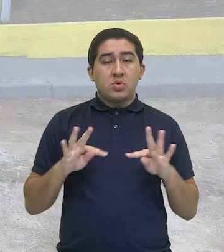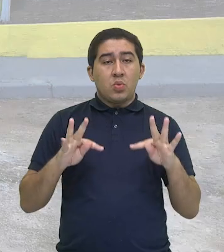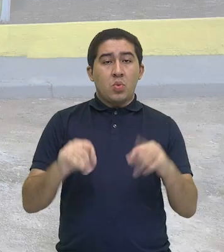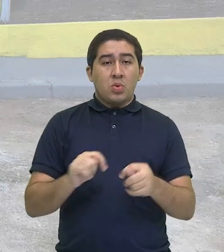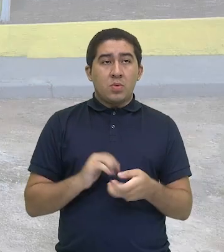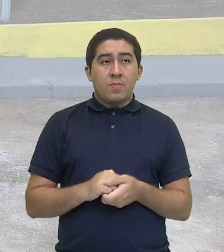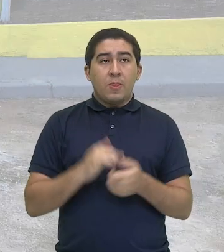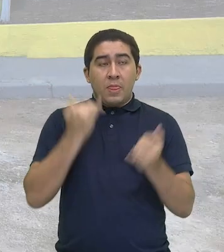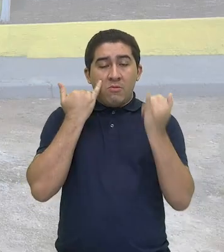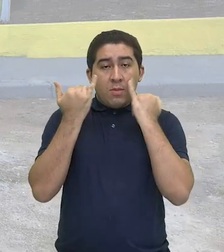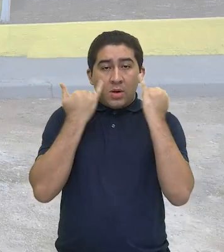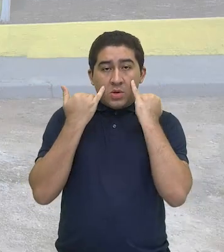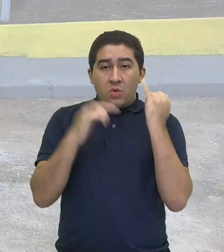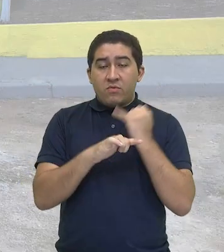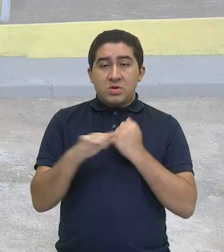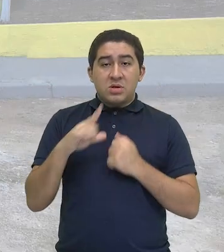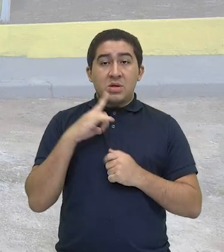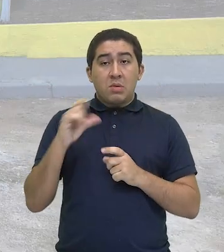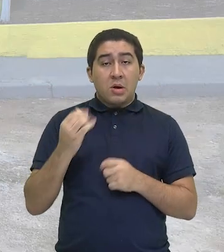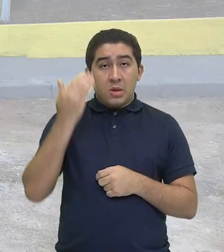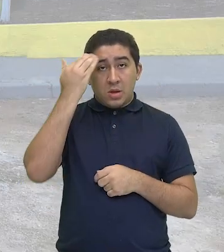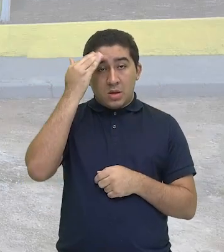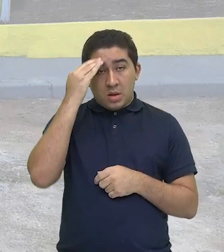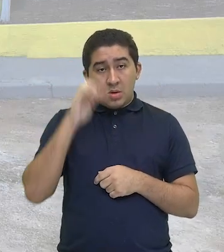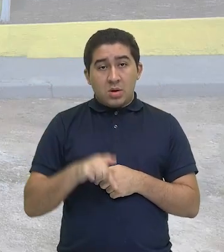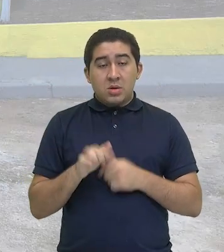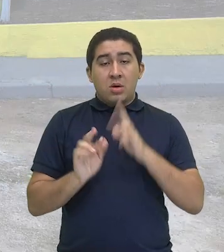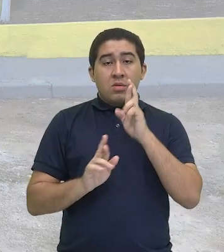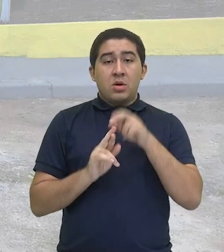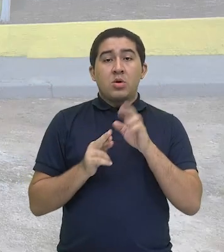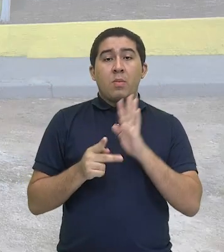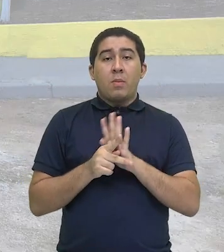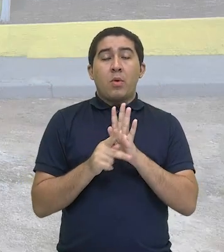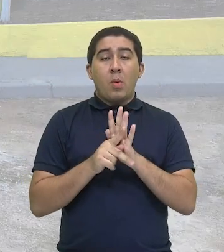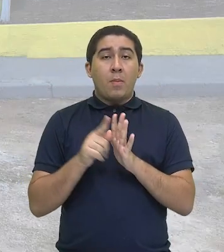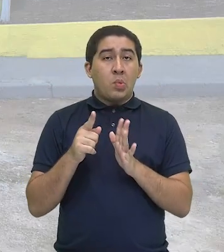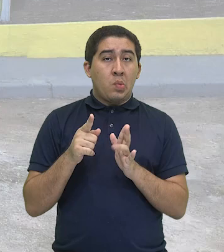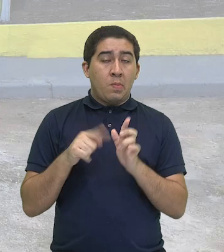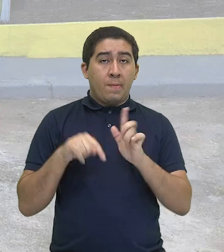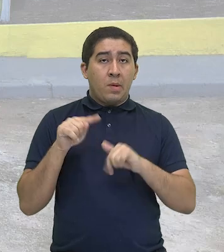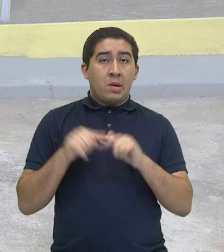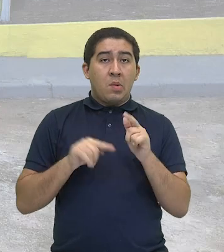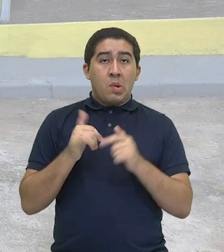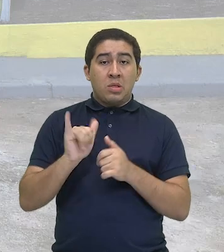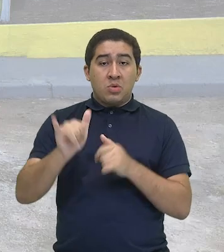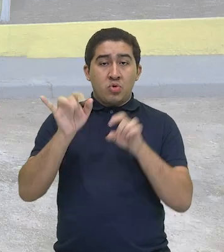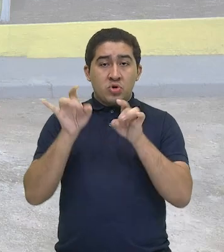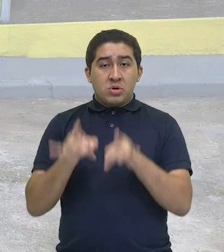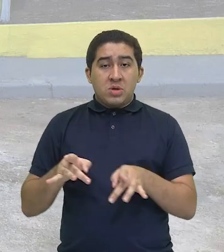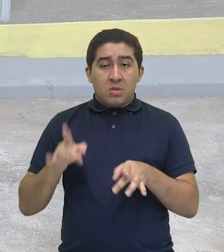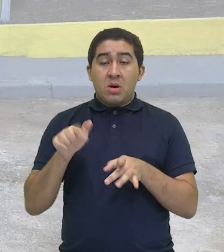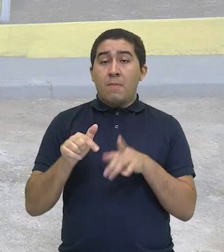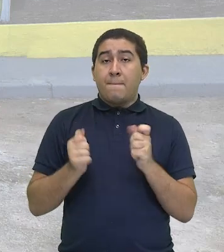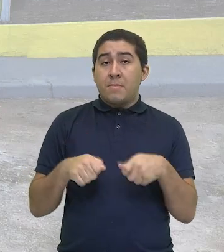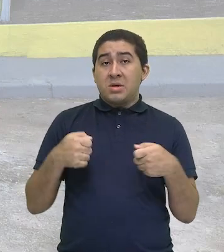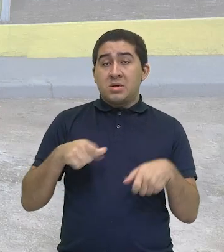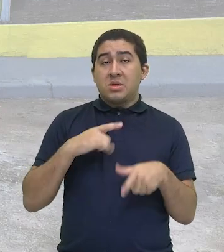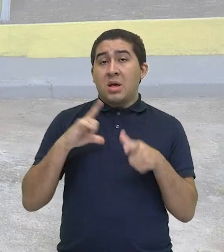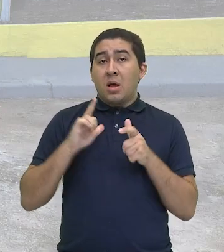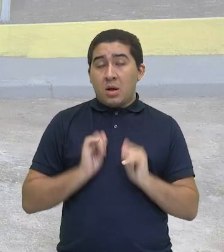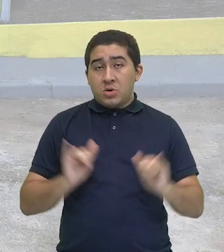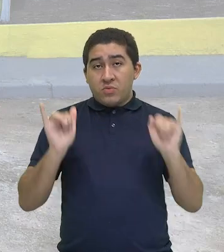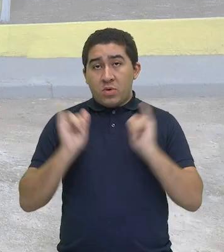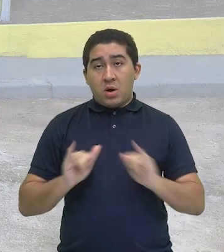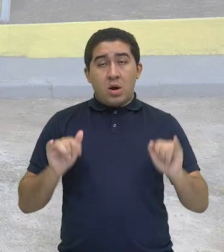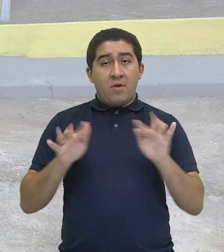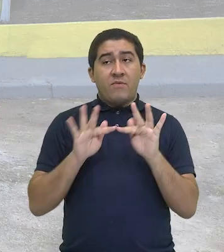essas informações que vocês estão recebendo aqui sobre o lixo eletrônico, é importante que vocês espalhem na sua família,